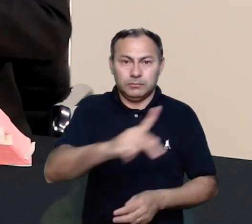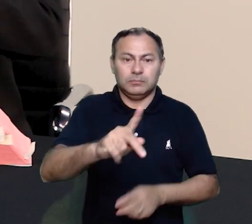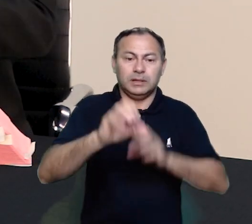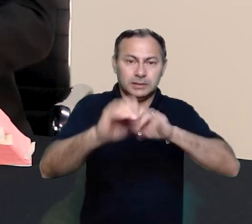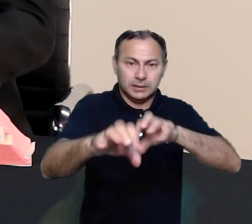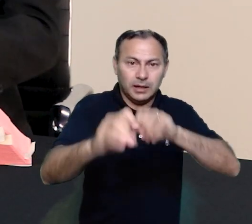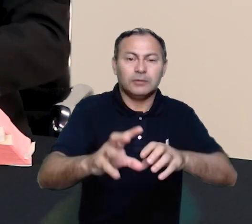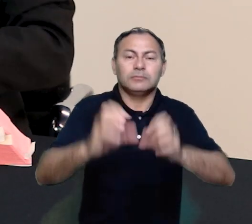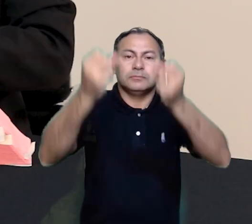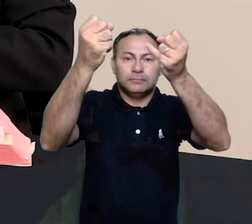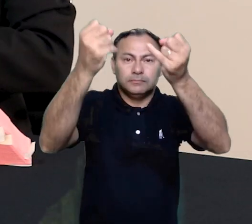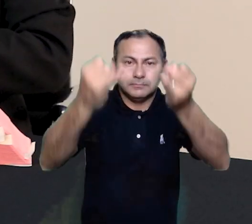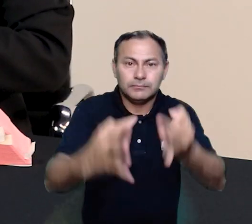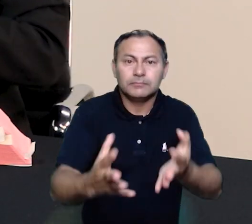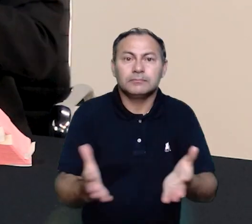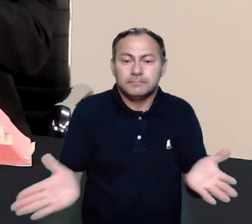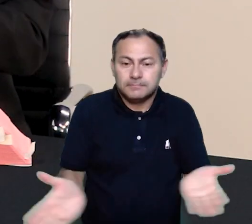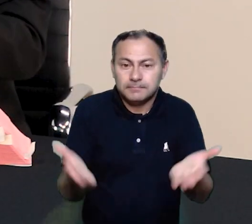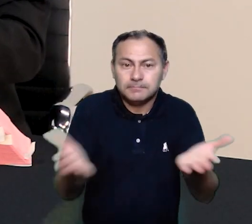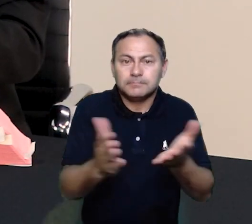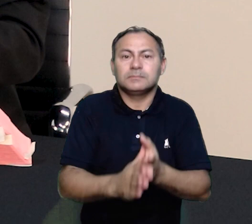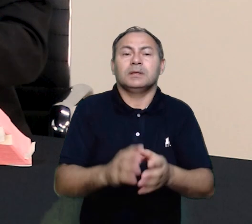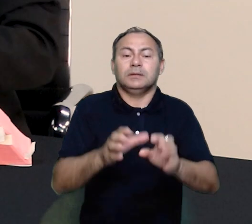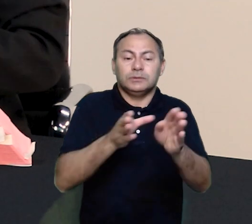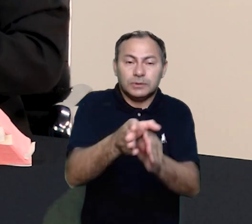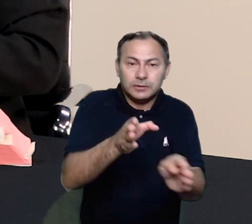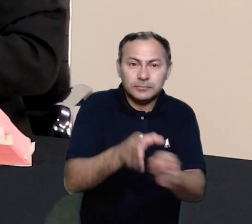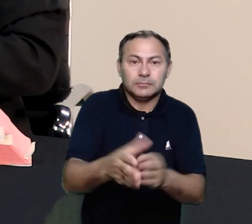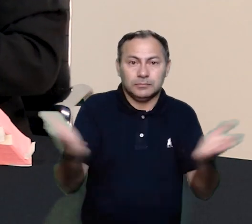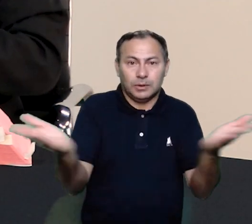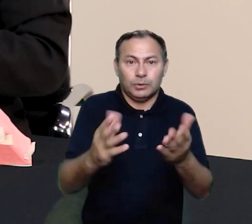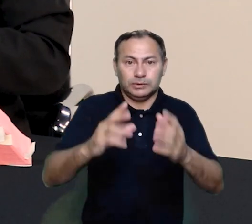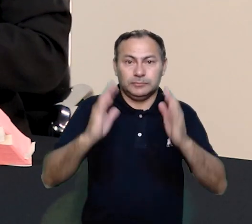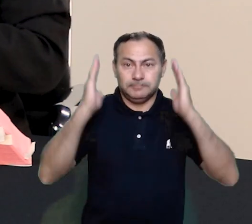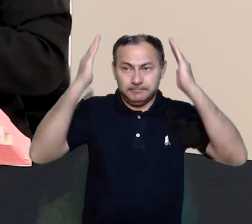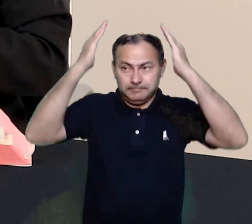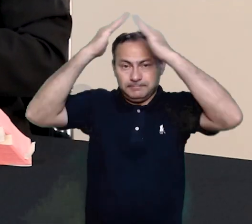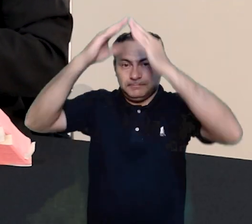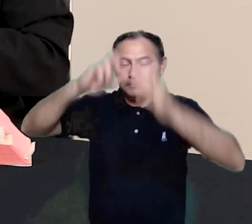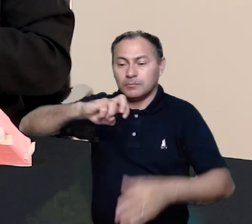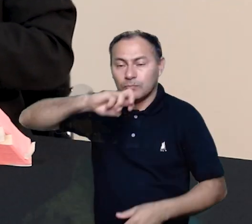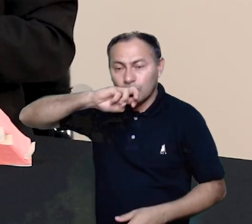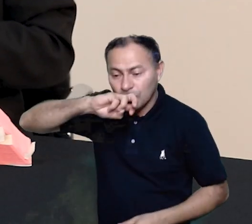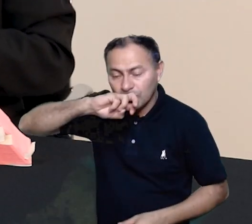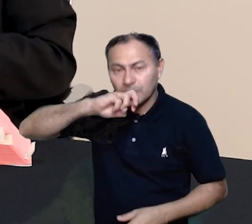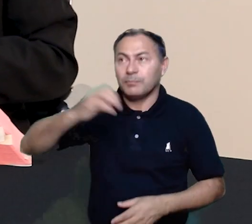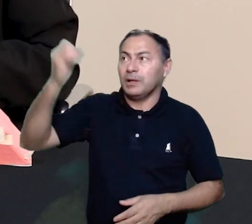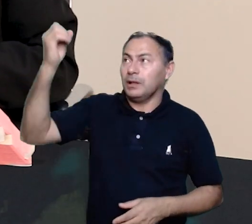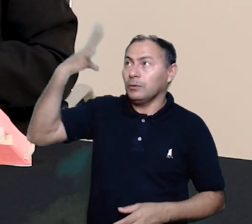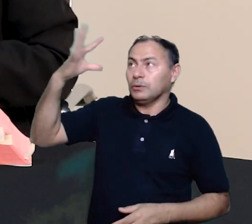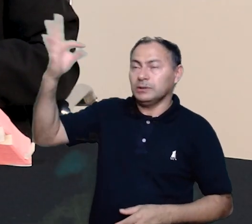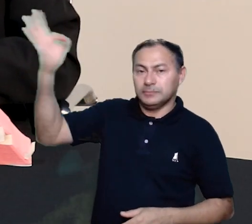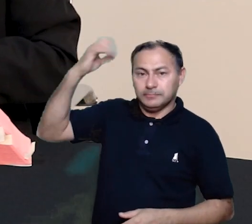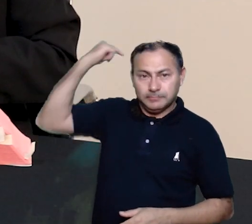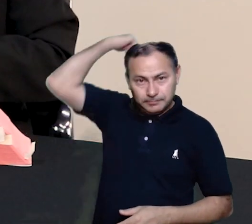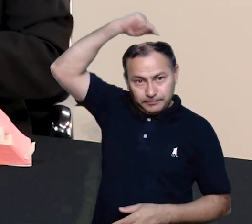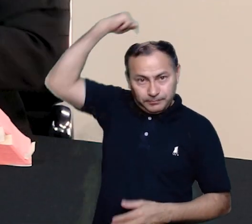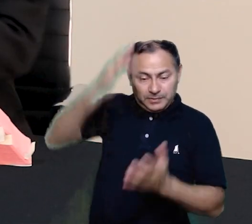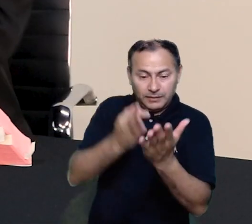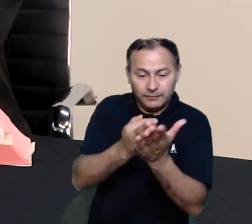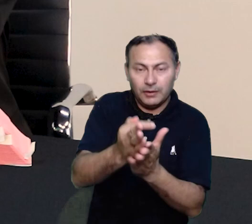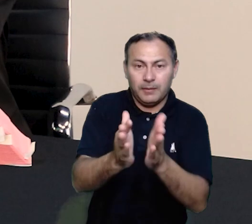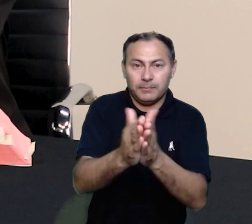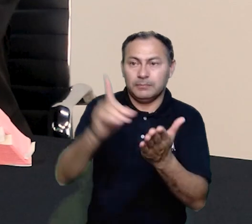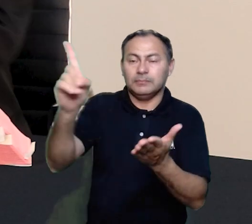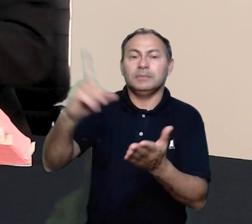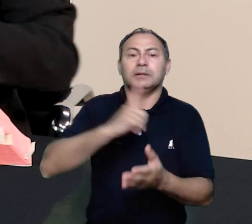apóstolos ensinavam explicavam exortavam instruíam Hoje os bispos Pela Luz Do Espírito Santo e